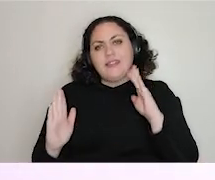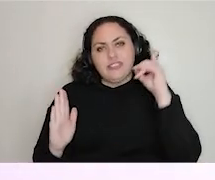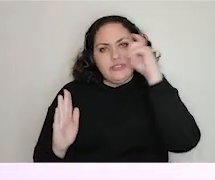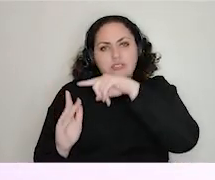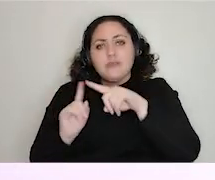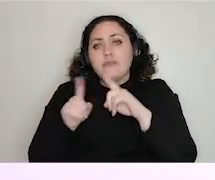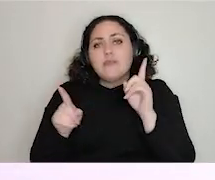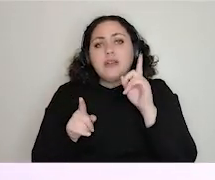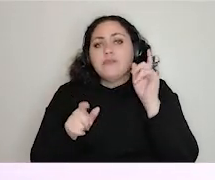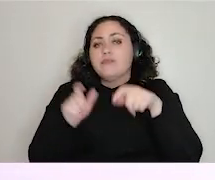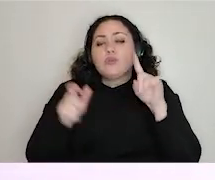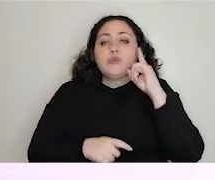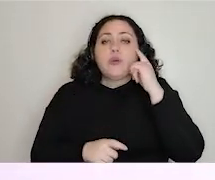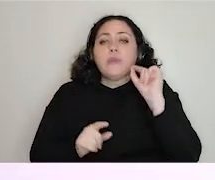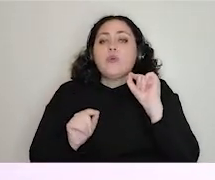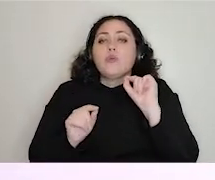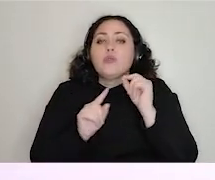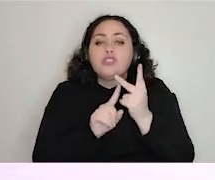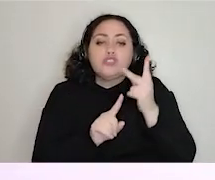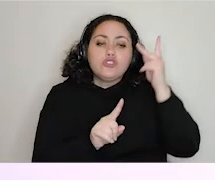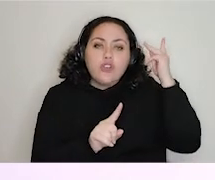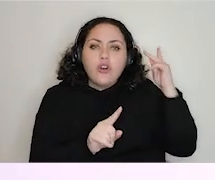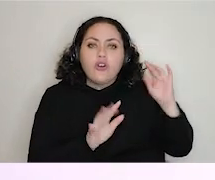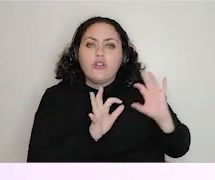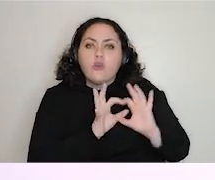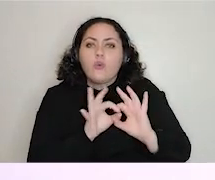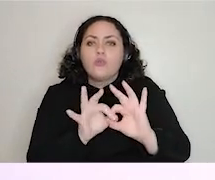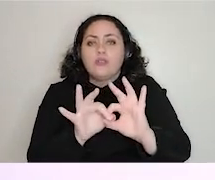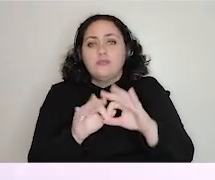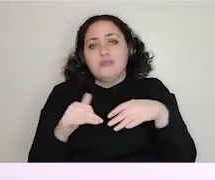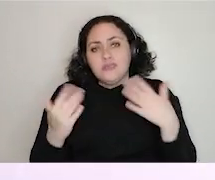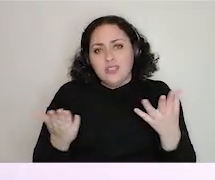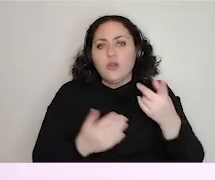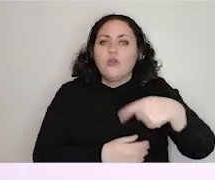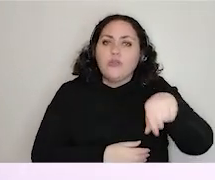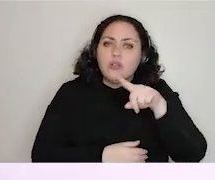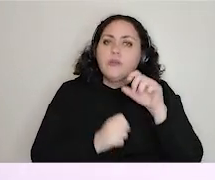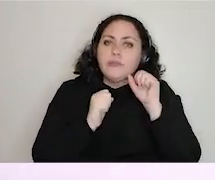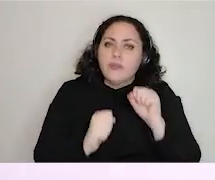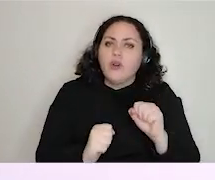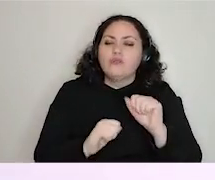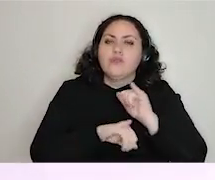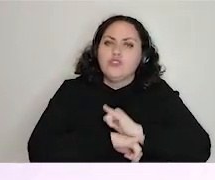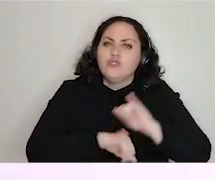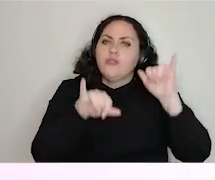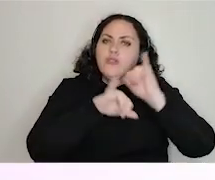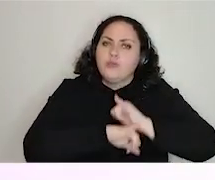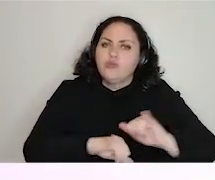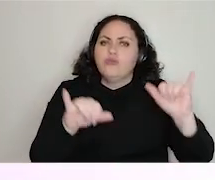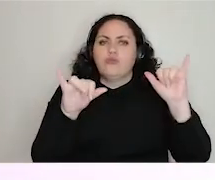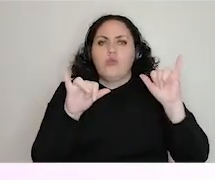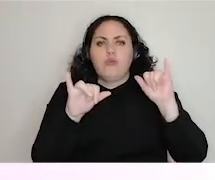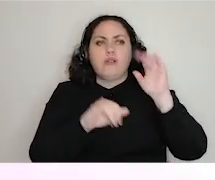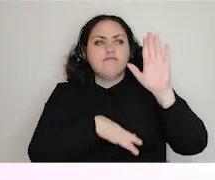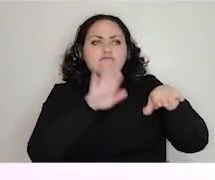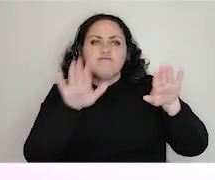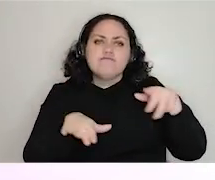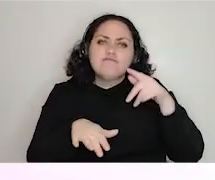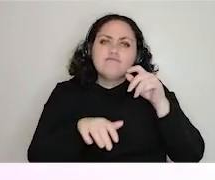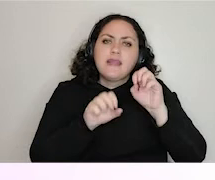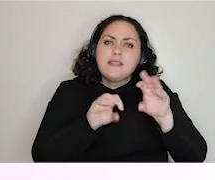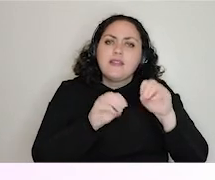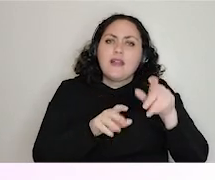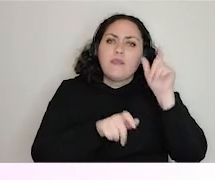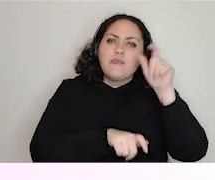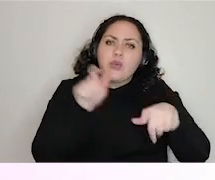prestar atenção no que fez com que a gente estivesse naquele contexto. Então, que vocês se ocupem também de multiplicar e fazer com que as